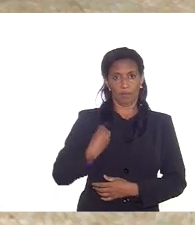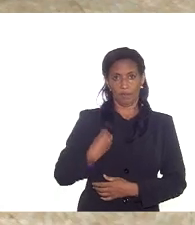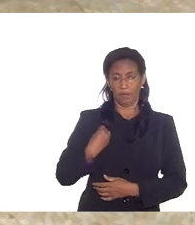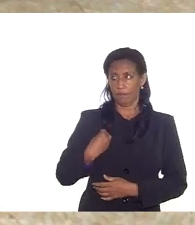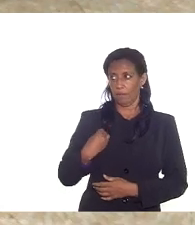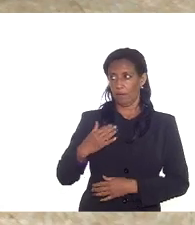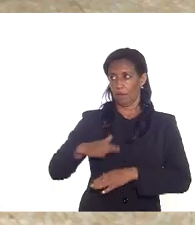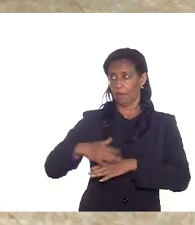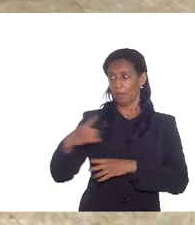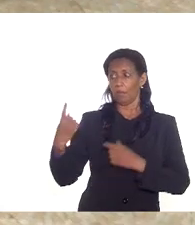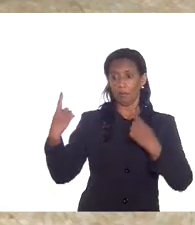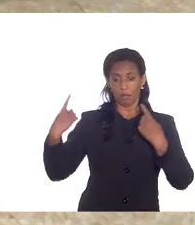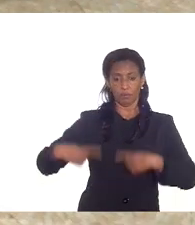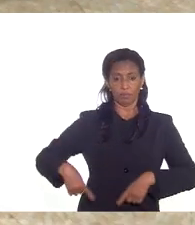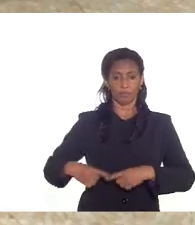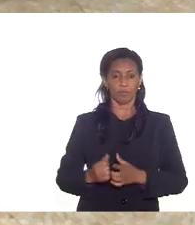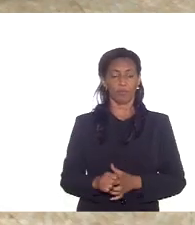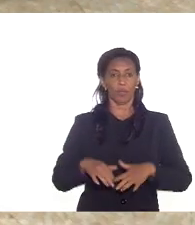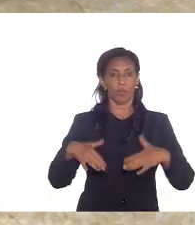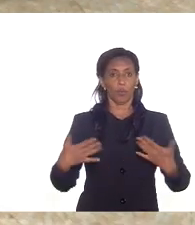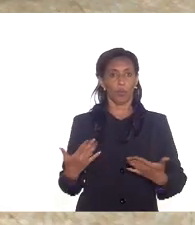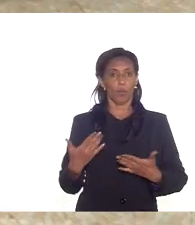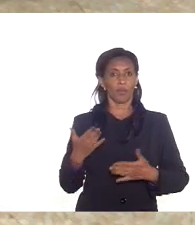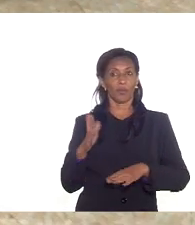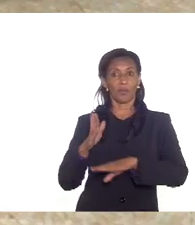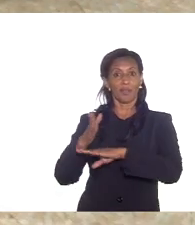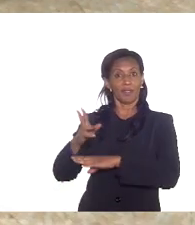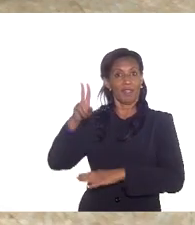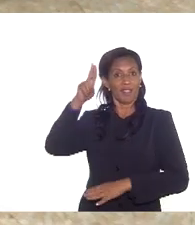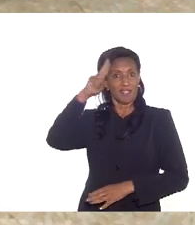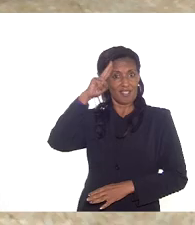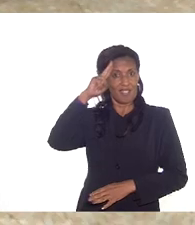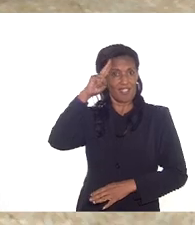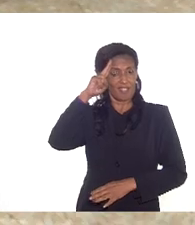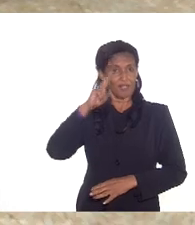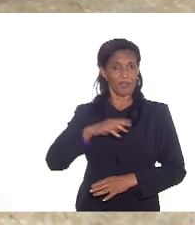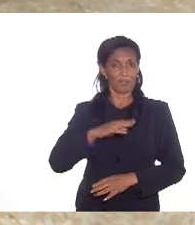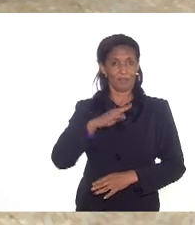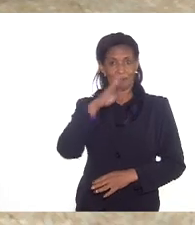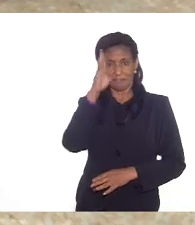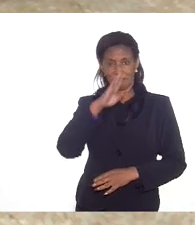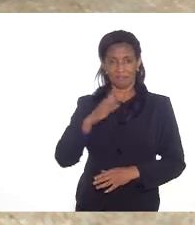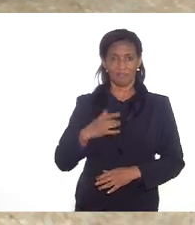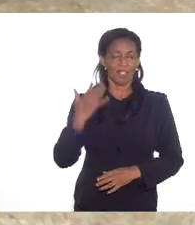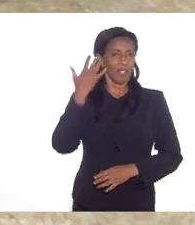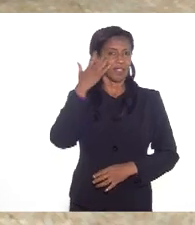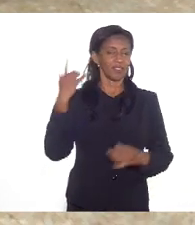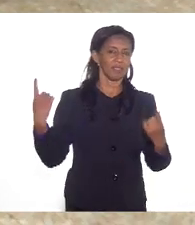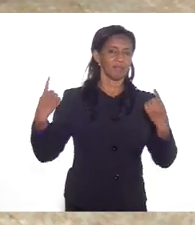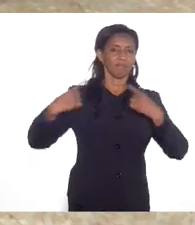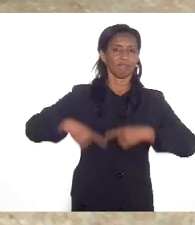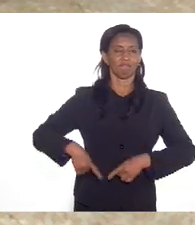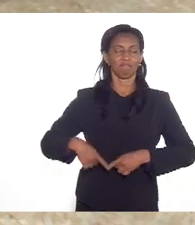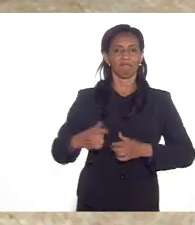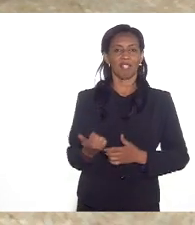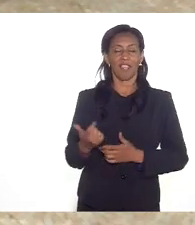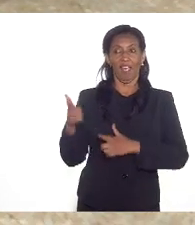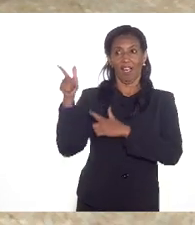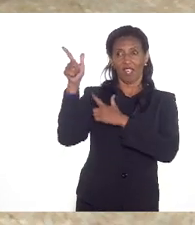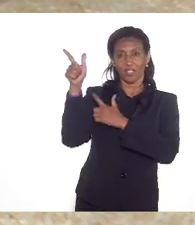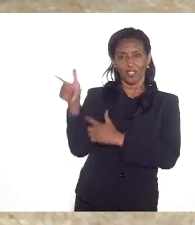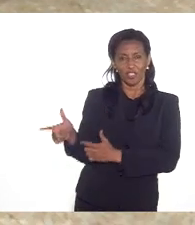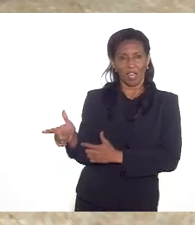o maior desafio da minha vida quando eu passei para o exército brasileiro achei que desafio de aprender atirar de fuzil